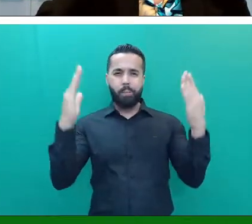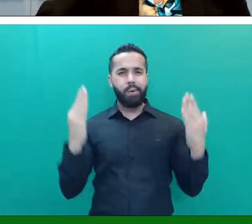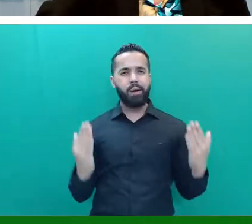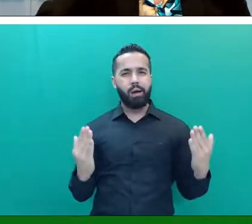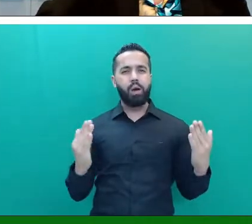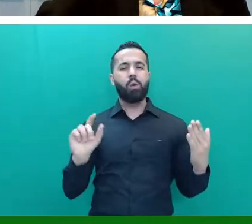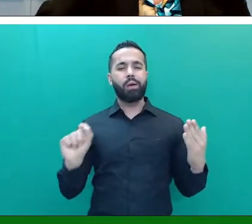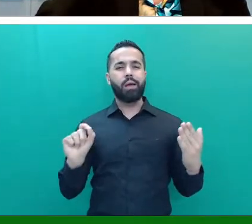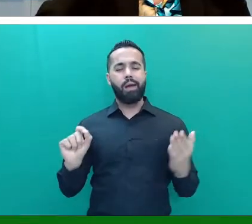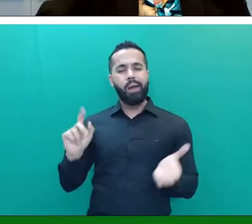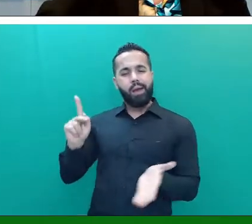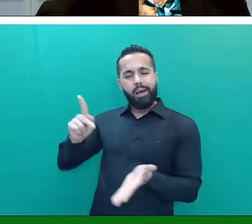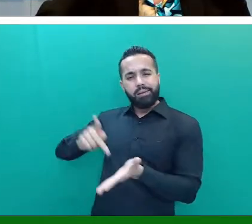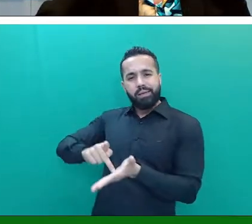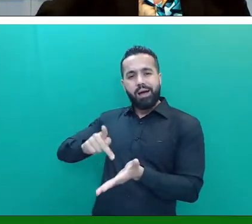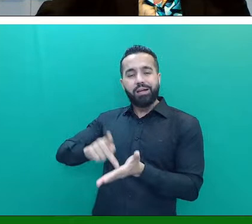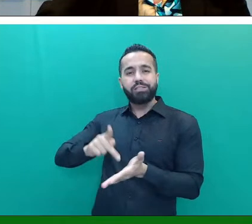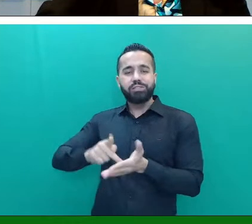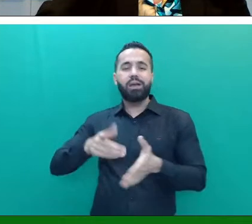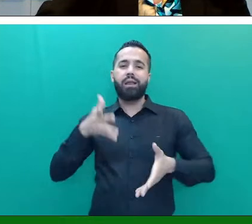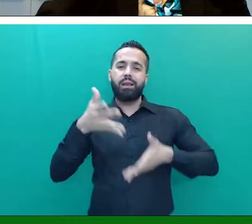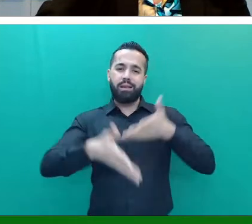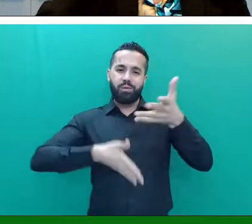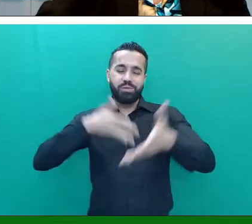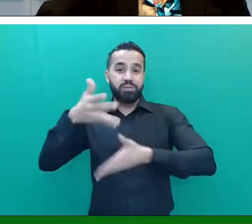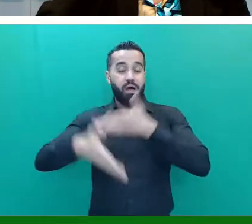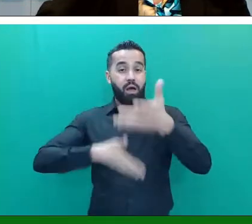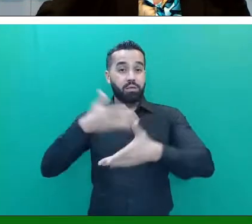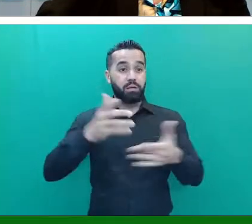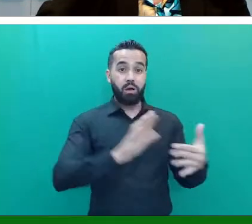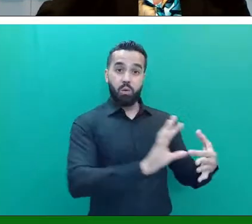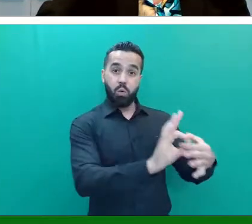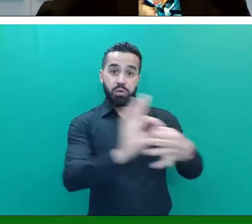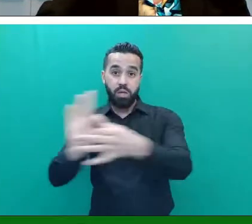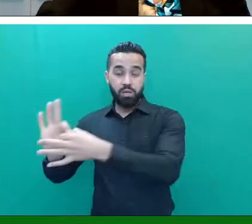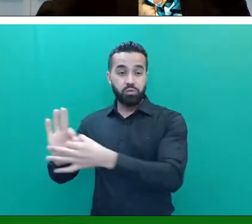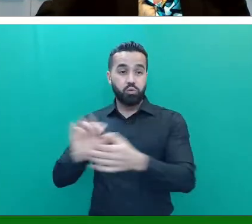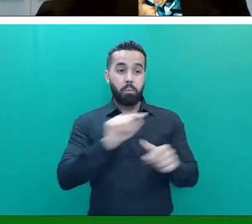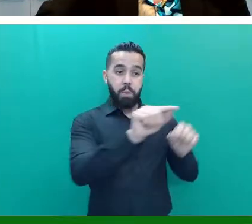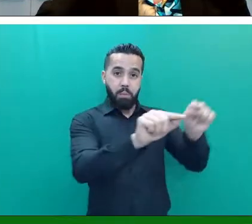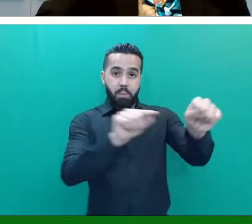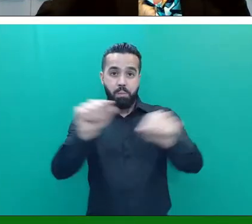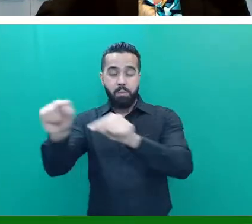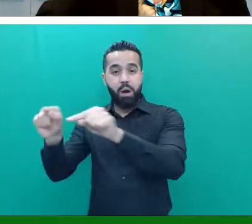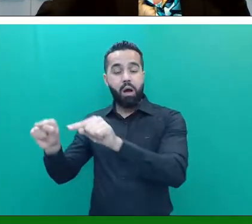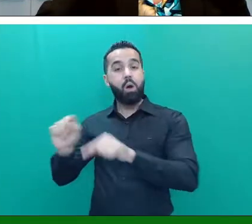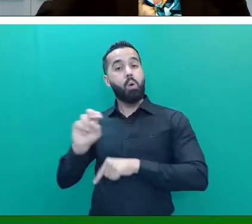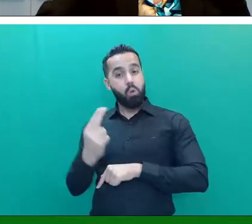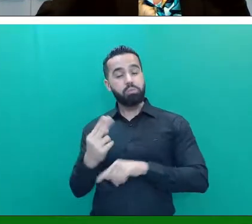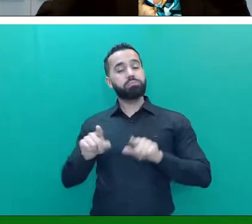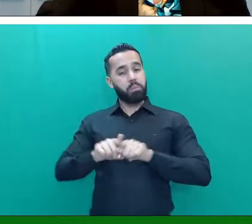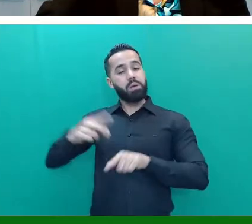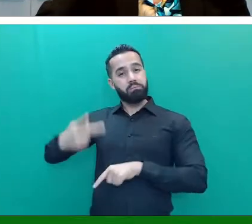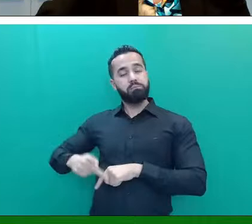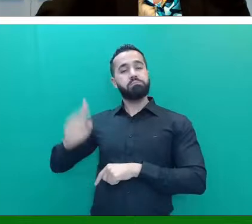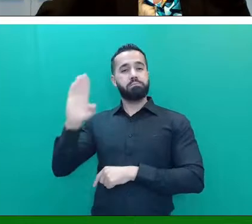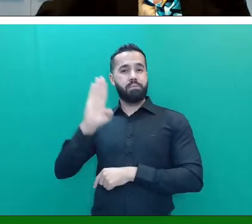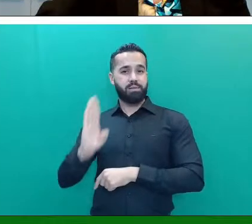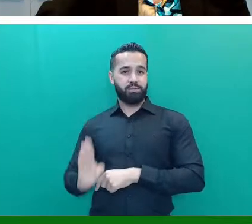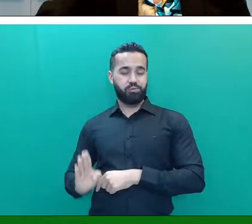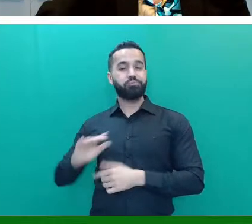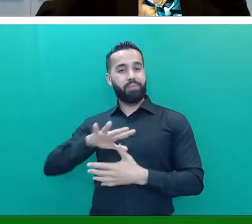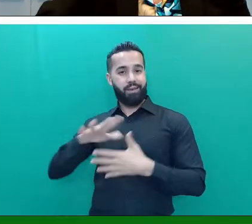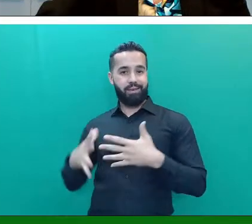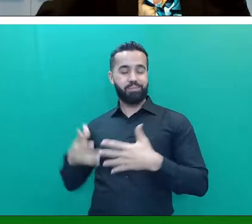realidades de língua de sinais de outros contextos, ou até mesmo do brasileiro, porque há mais do que uma língua de sinais no